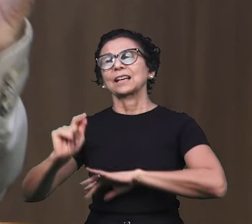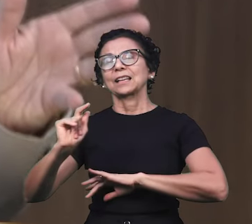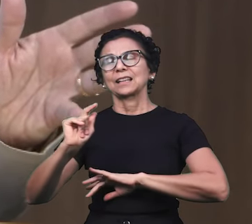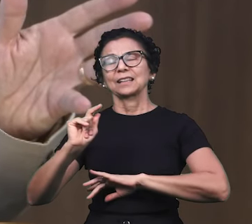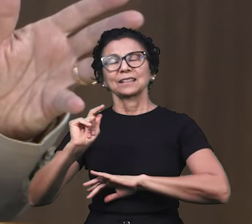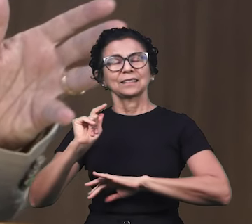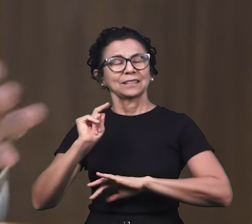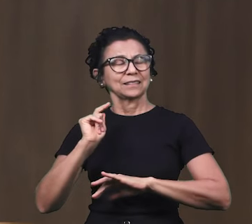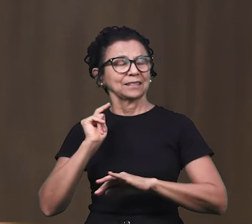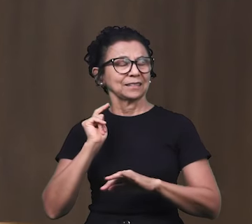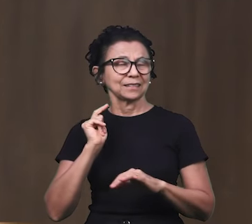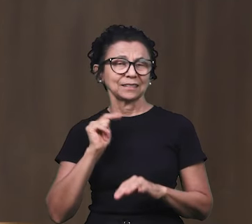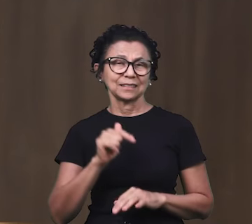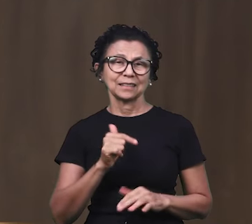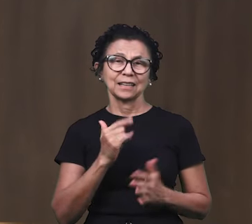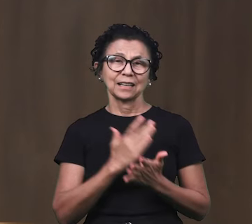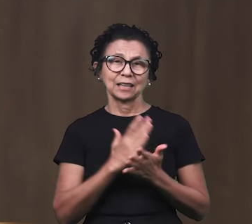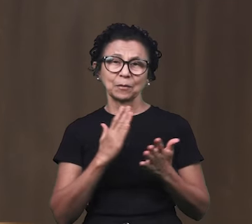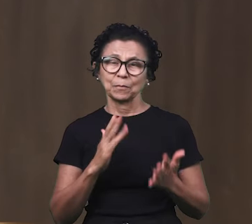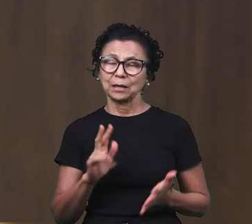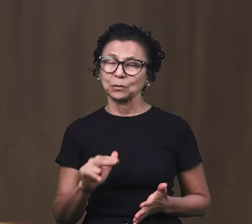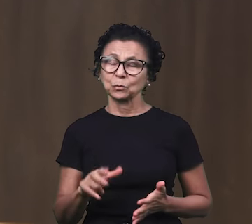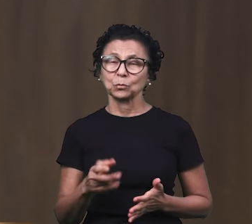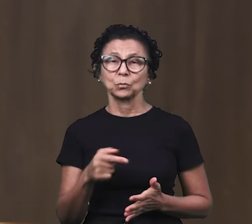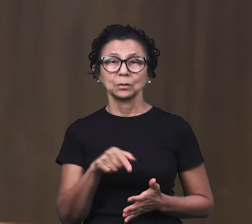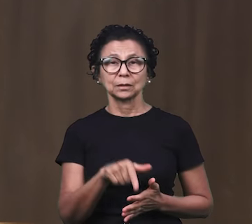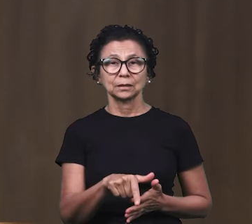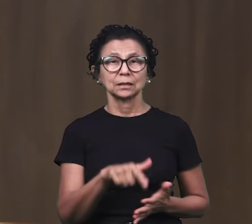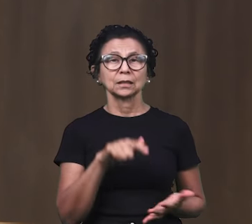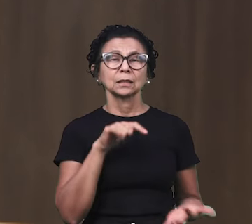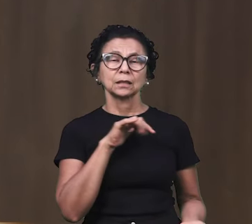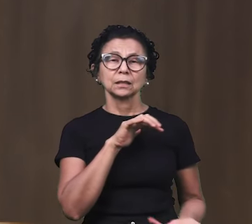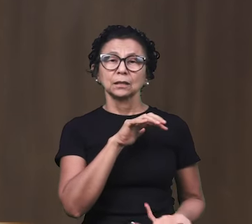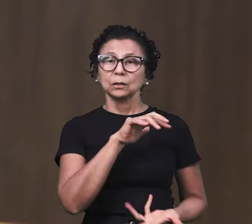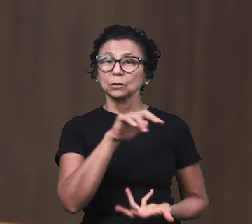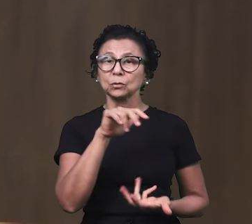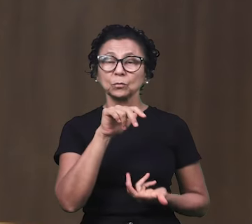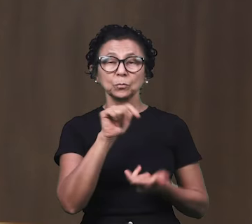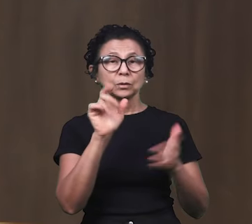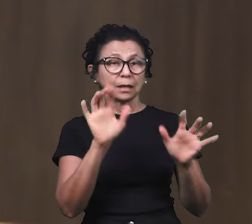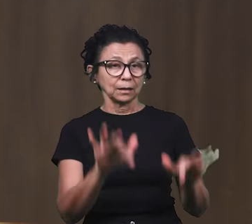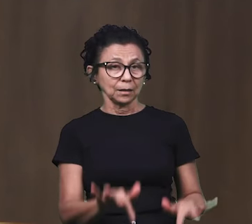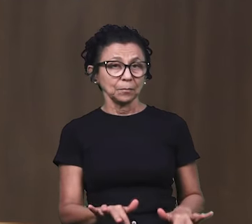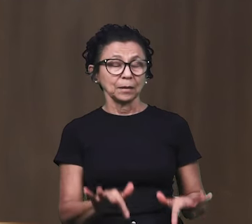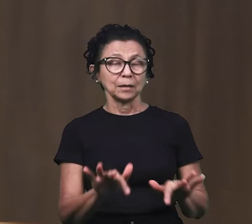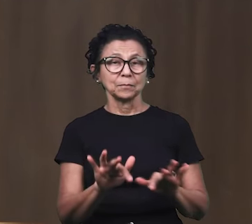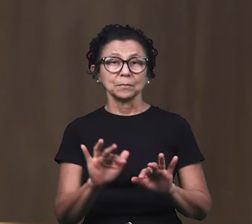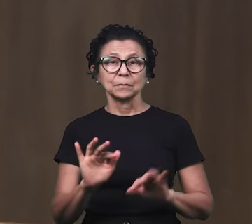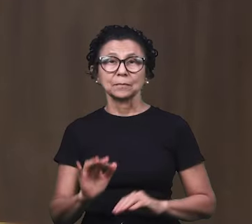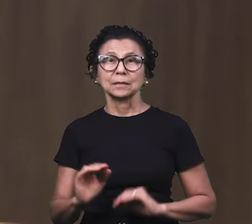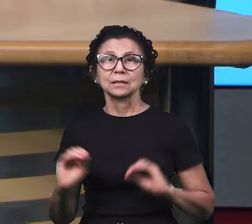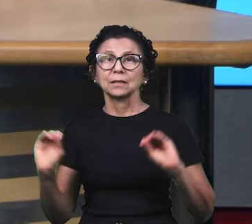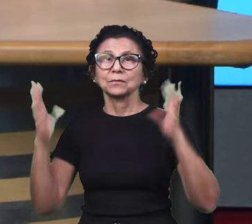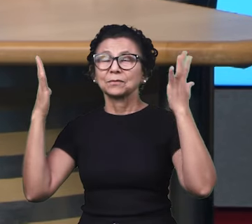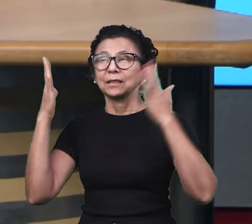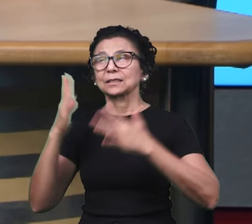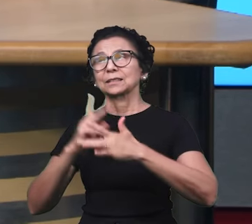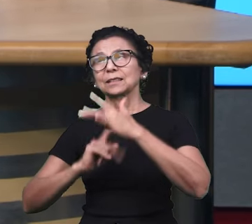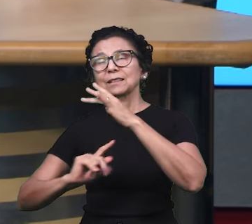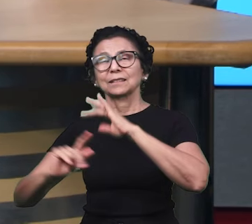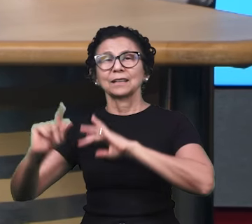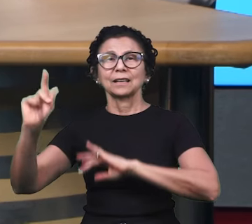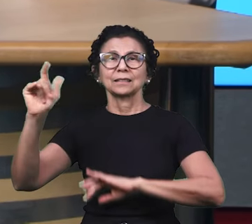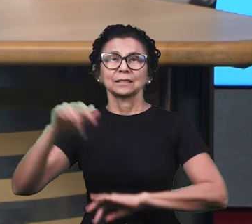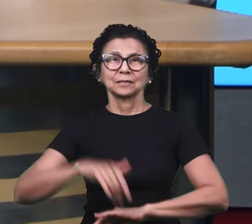Quando findar na terra, no céu Glória vai continuar. A Deus. A salvação é essa experiência. E o senhor está falando aqui, né? Exatamente.